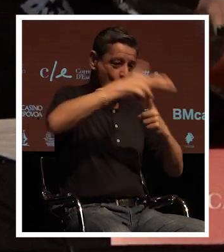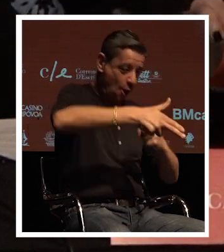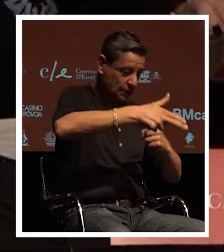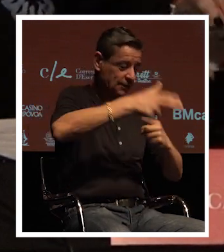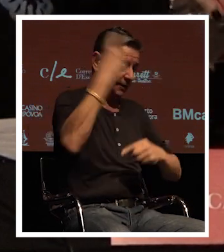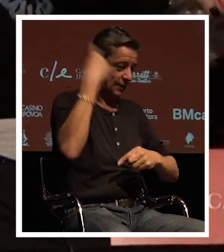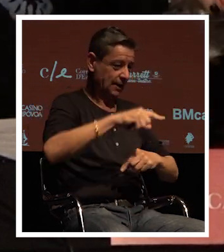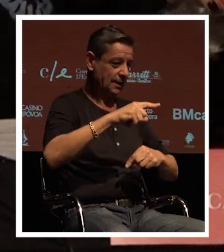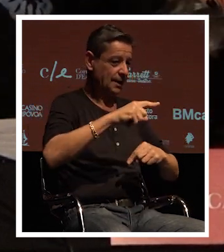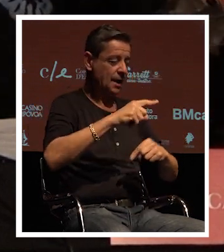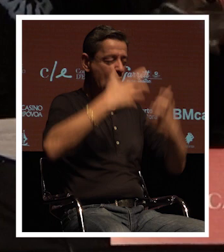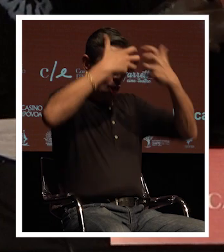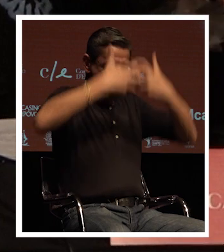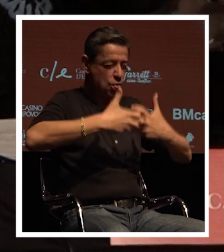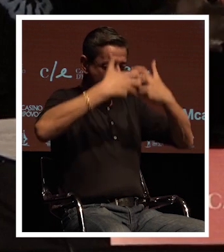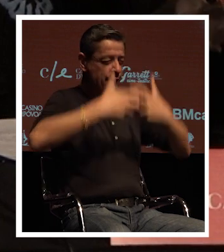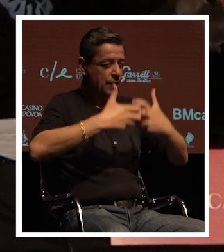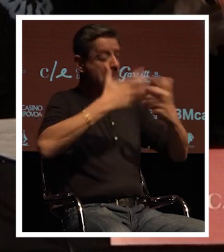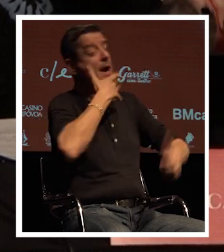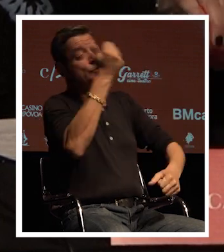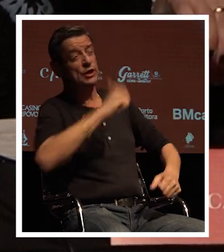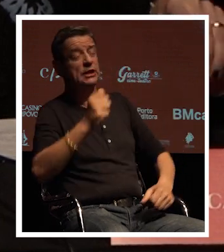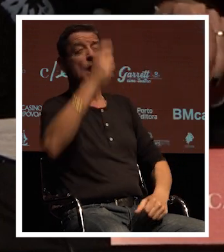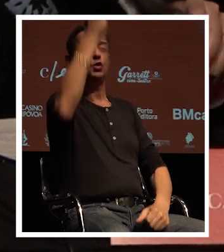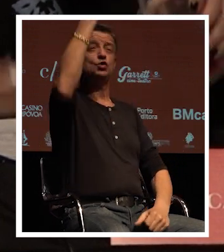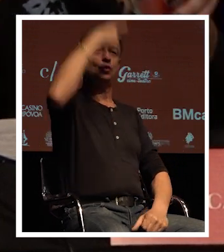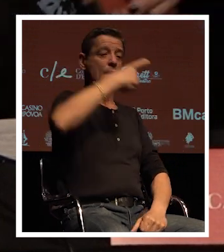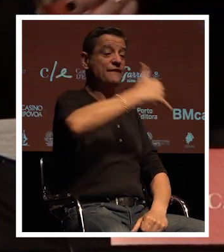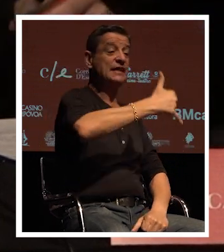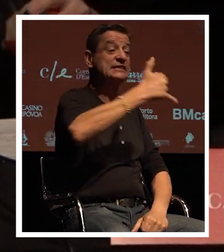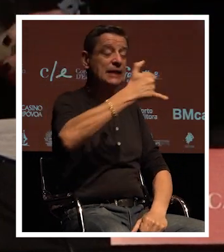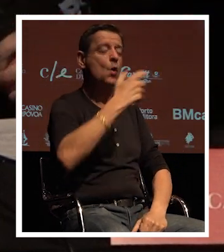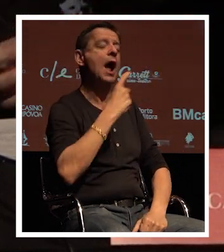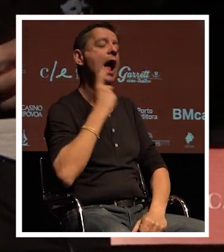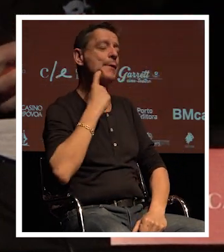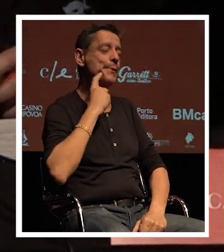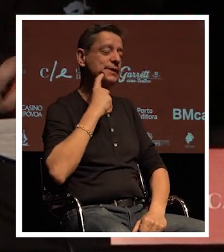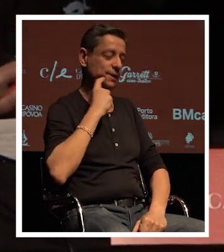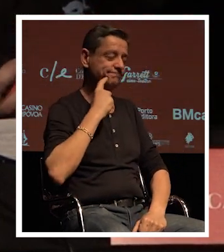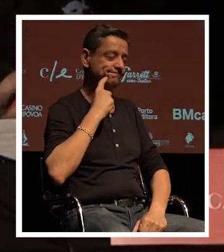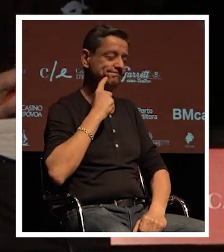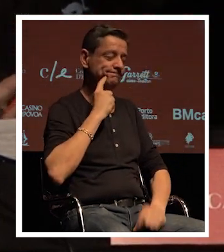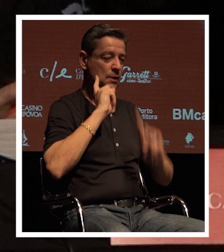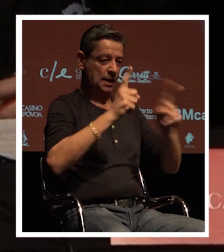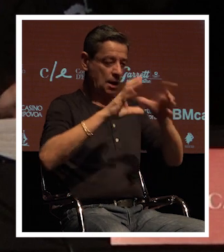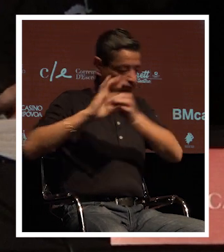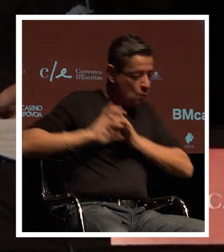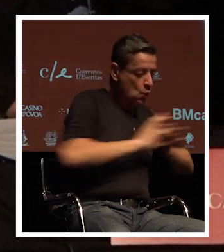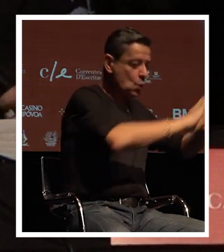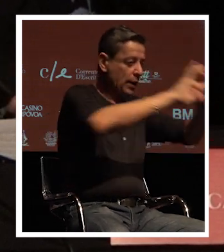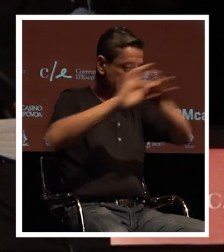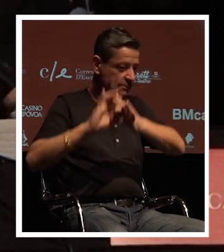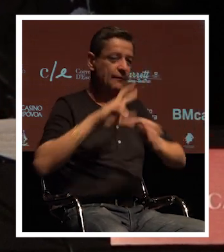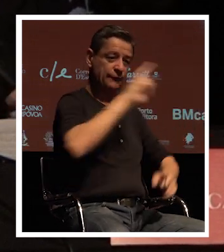um dos dias sem dúvida mais bonitos da nossa história foi o 25 de Abril que a 25ª edição das correntes de escritas